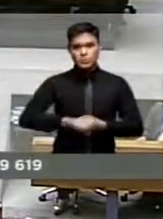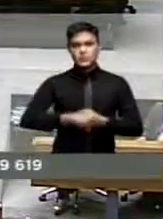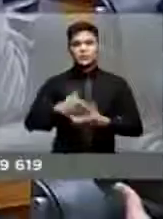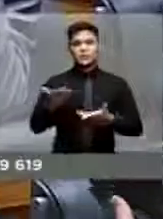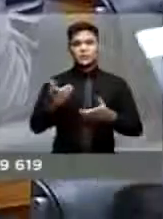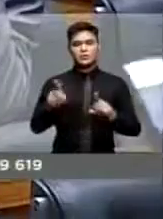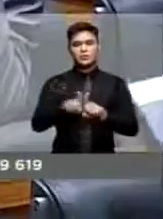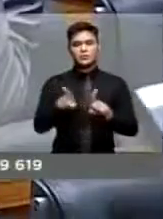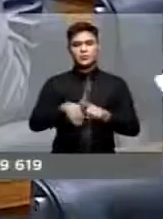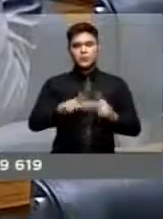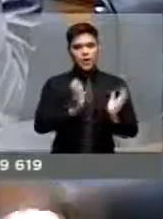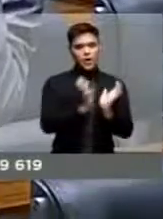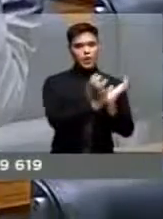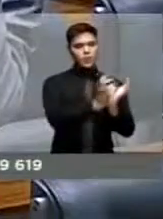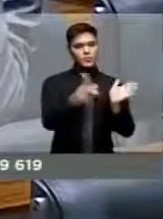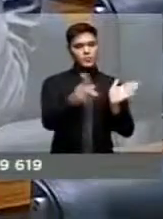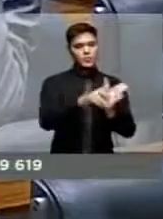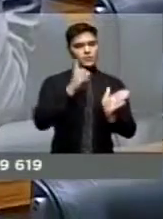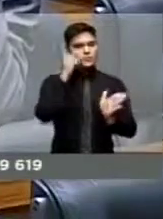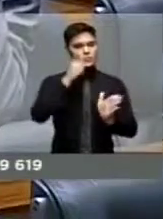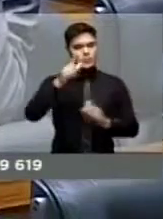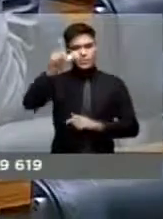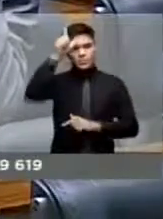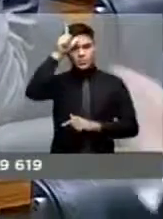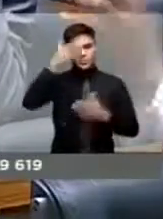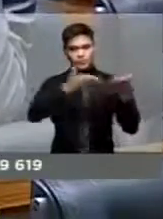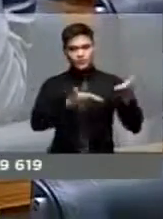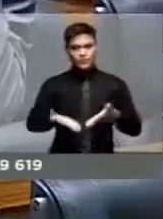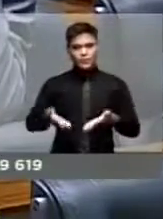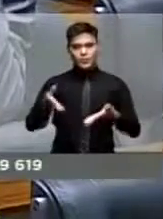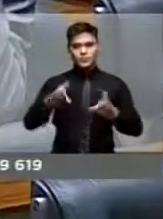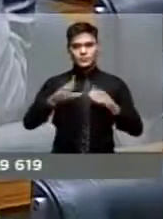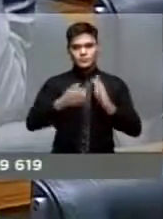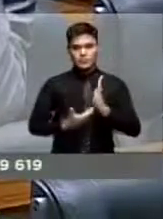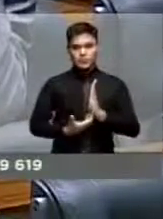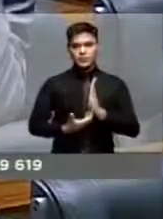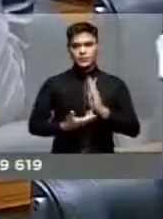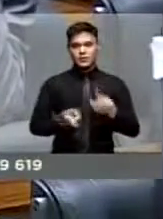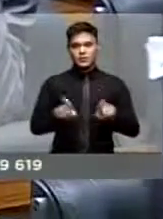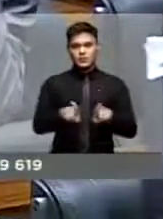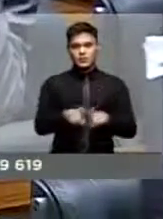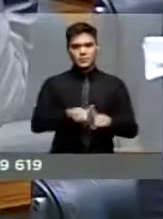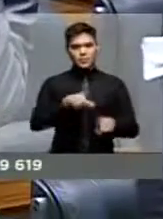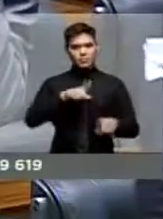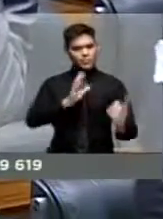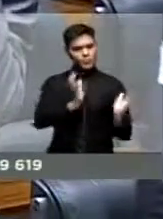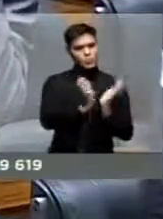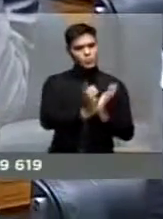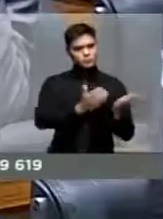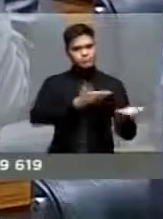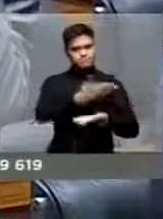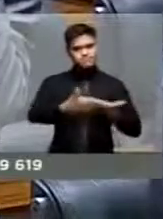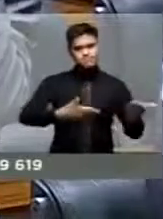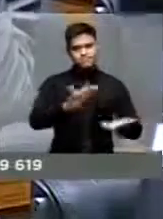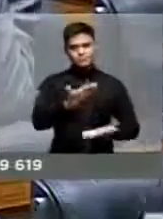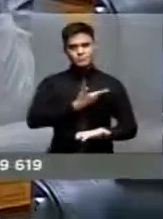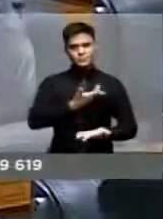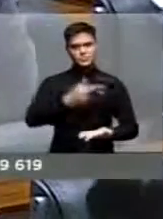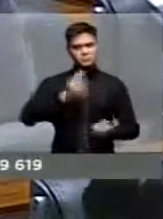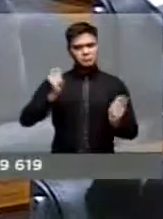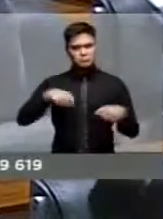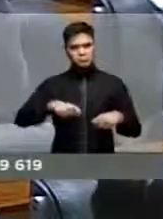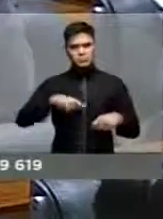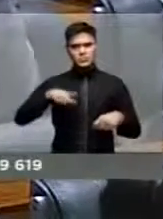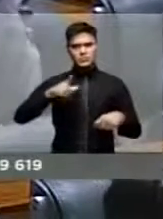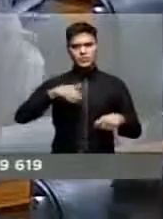efusiva à delegação alemã que nos visita hoje. Nós temos um grupo de amizade que estamos exatamente